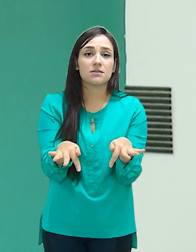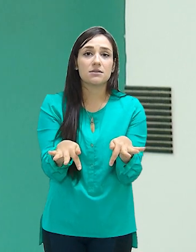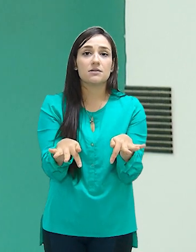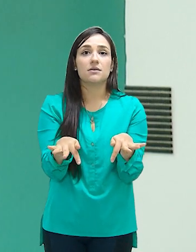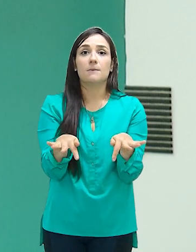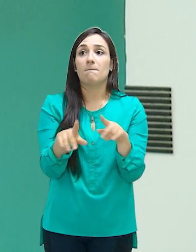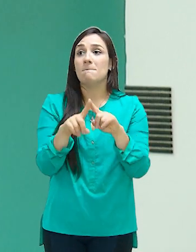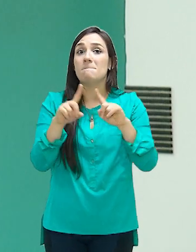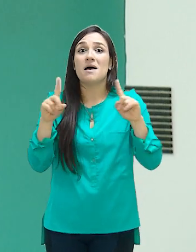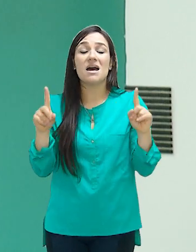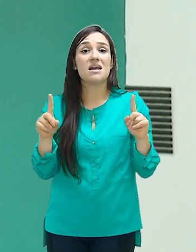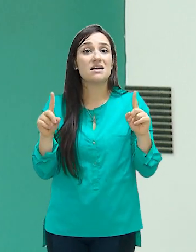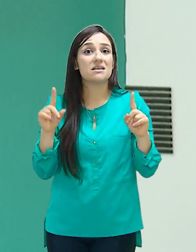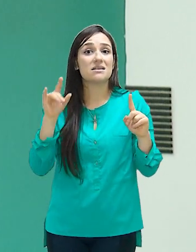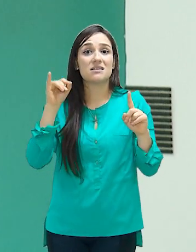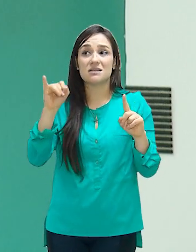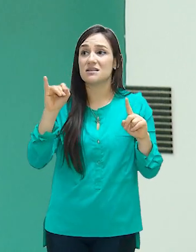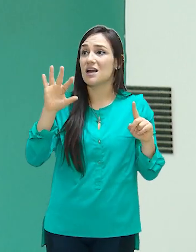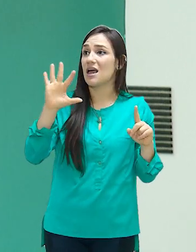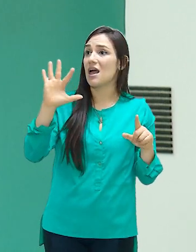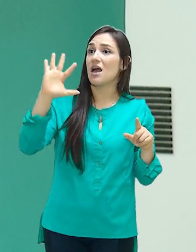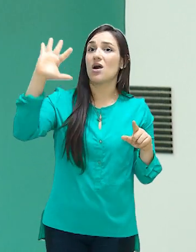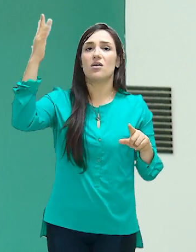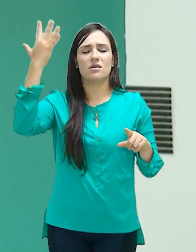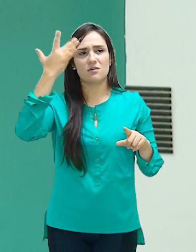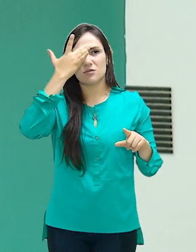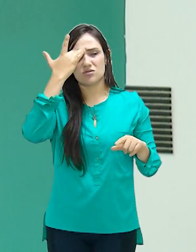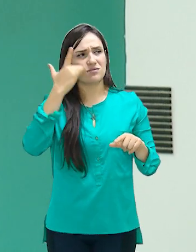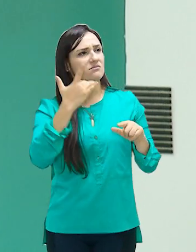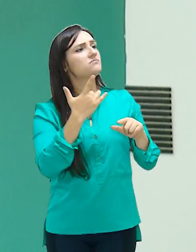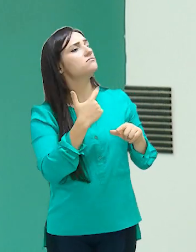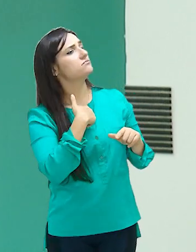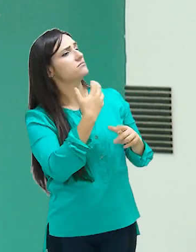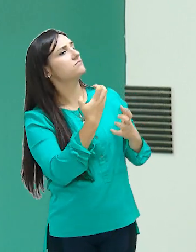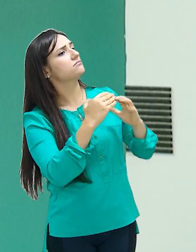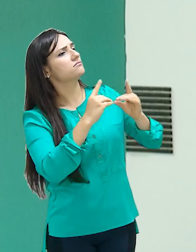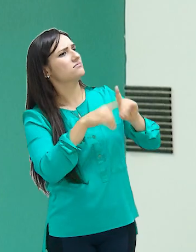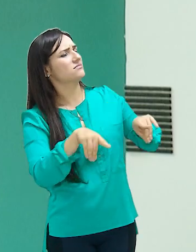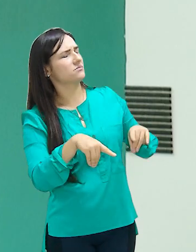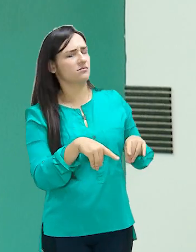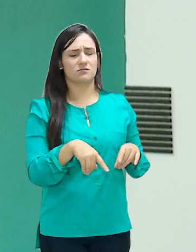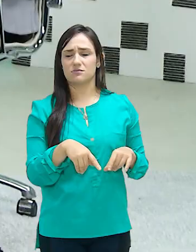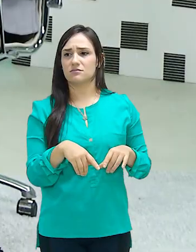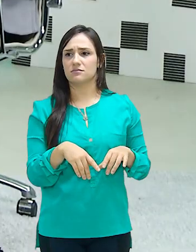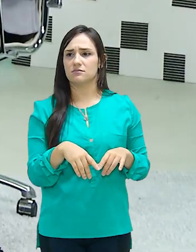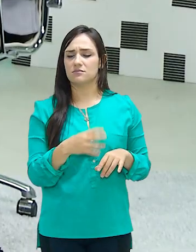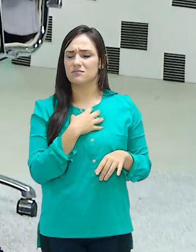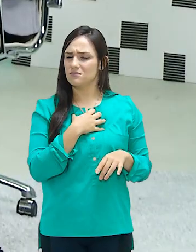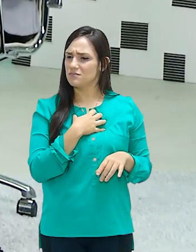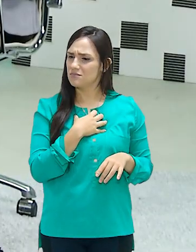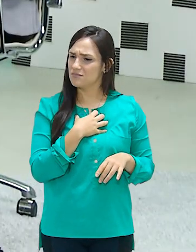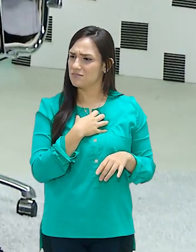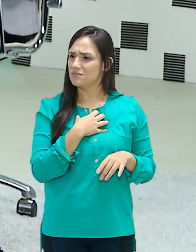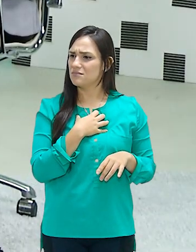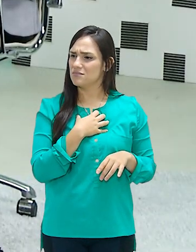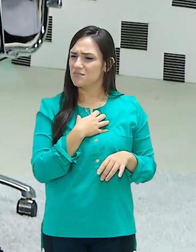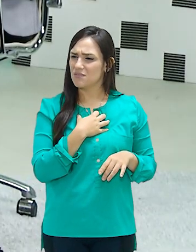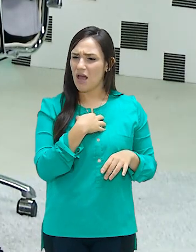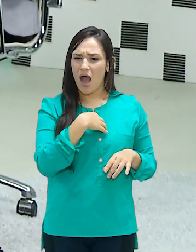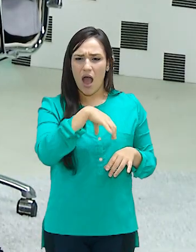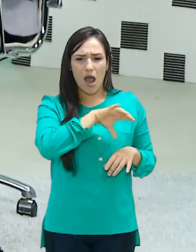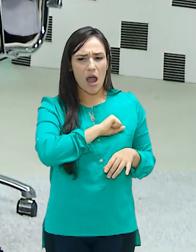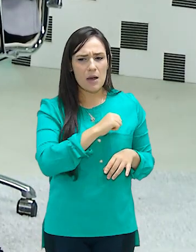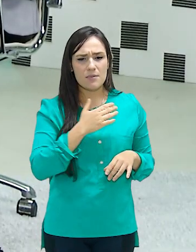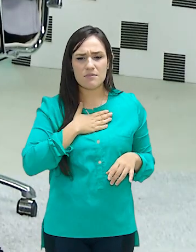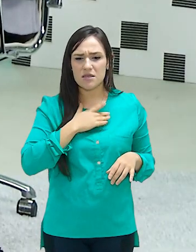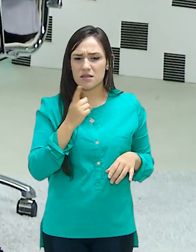foi surpreendido com a notícia da separação, do divórcio, ele acaba se sentindo